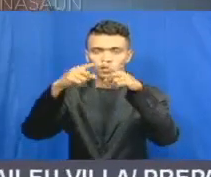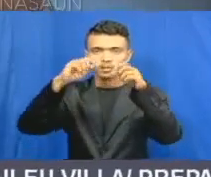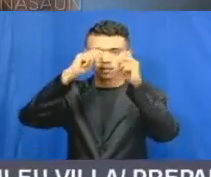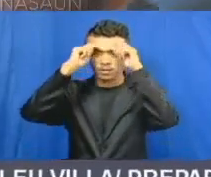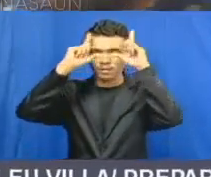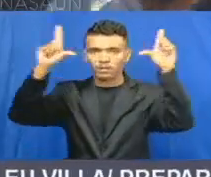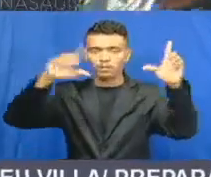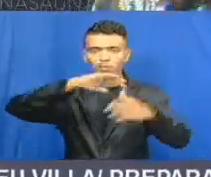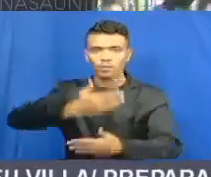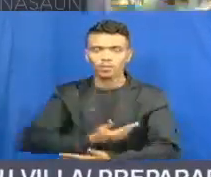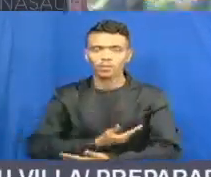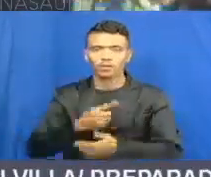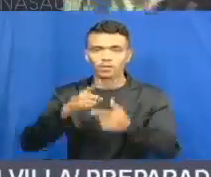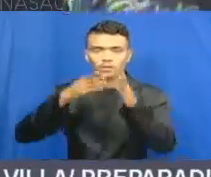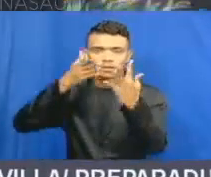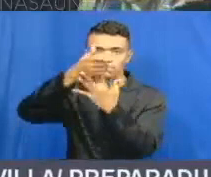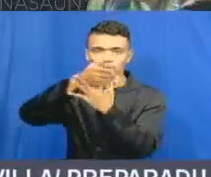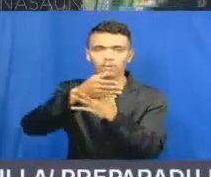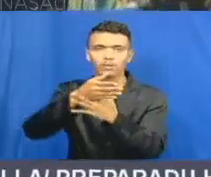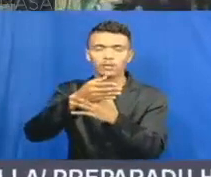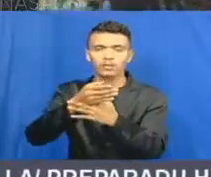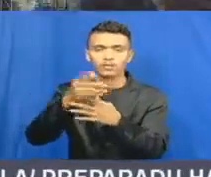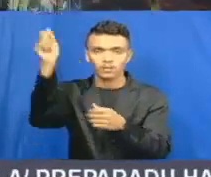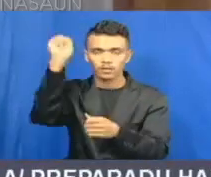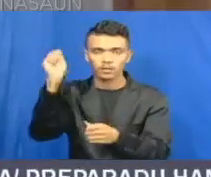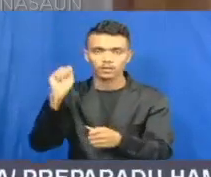antes Timor-Leste adere para ser membro ASEAN.